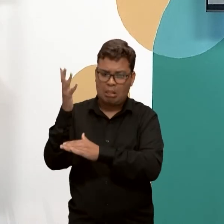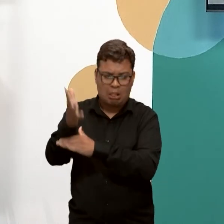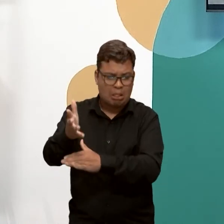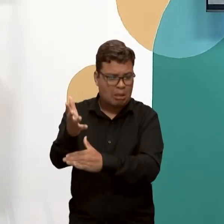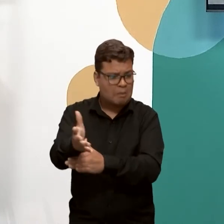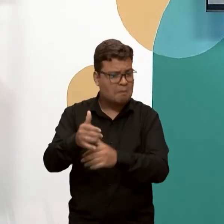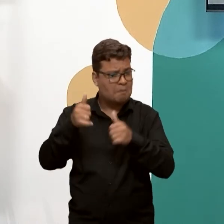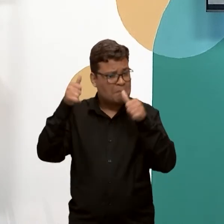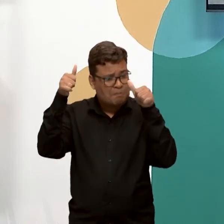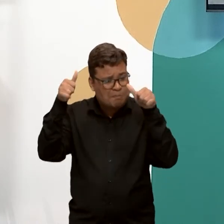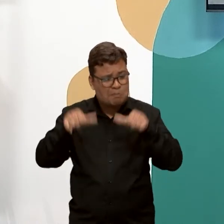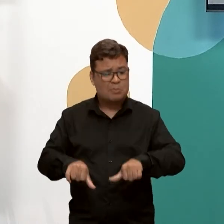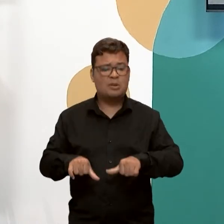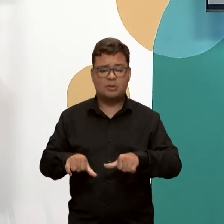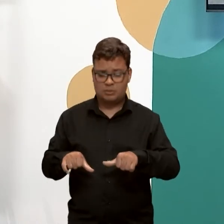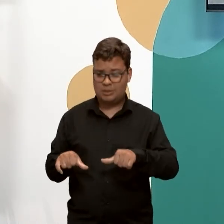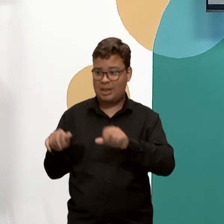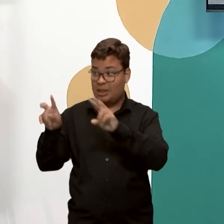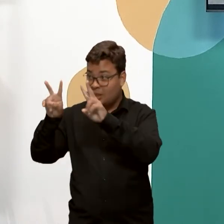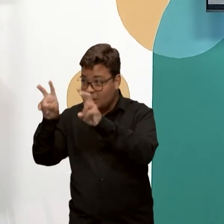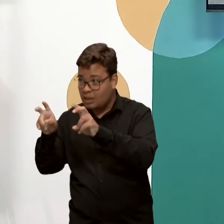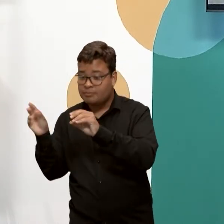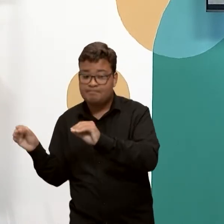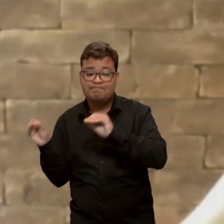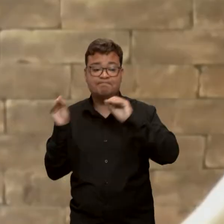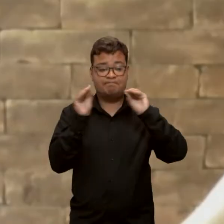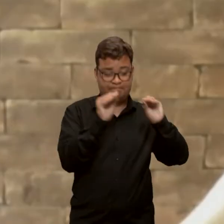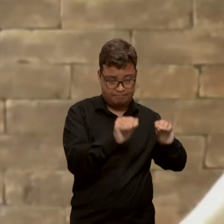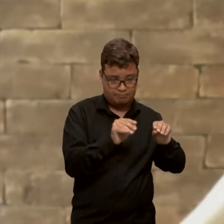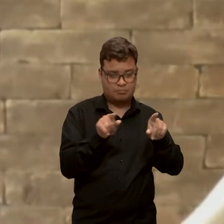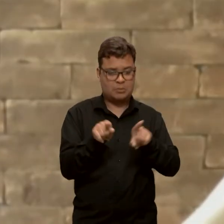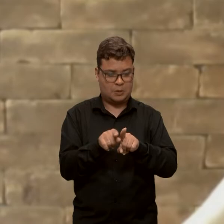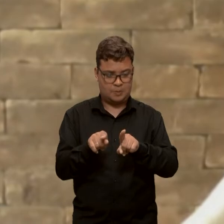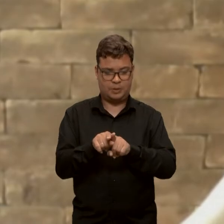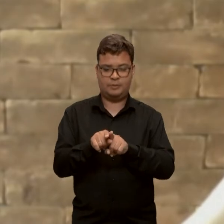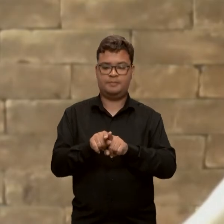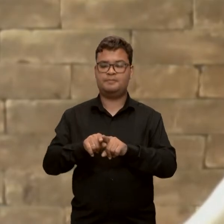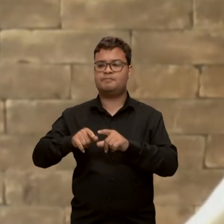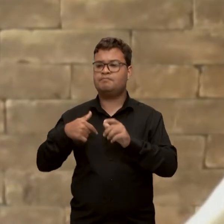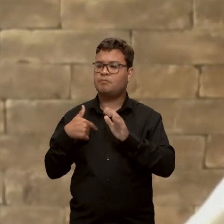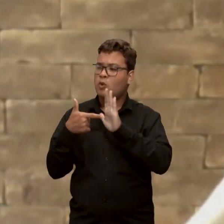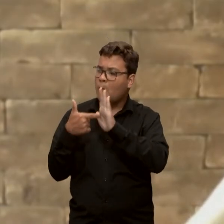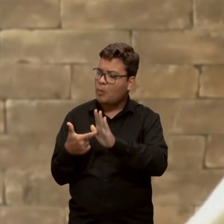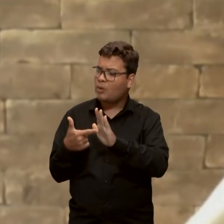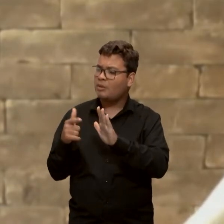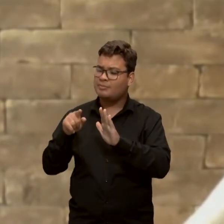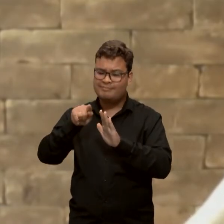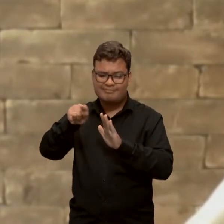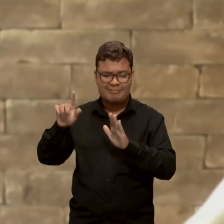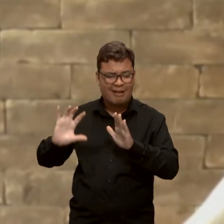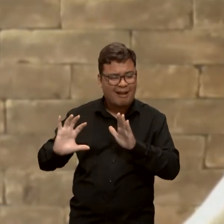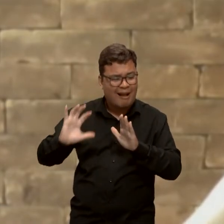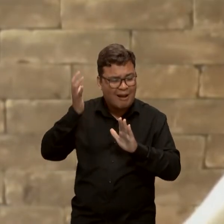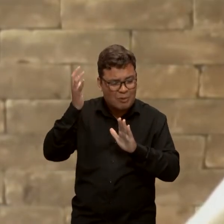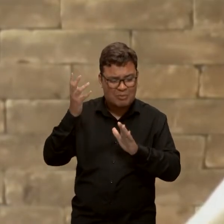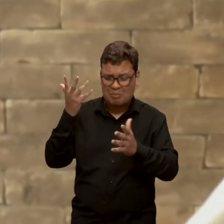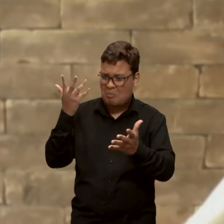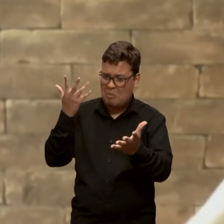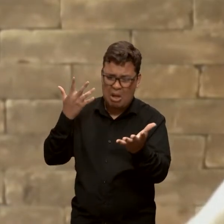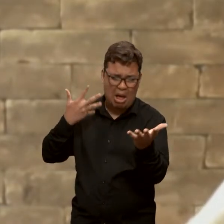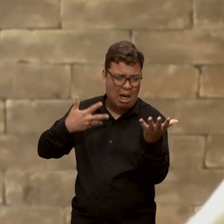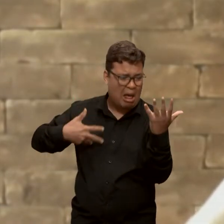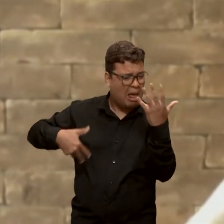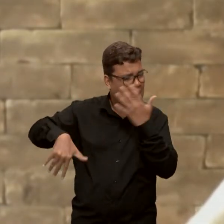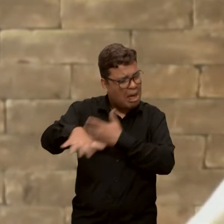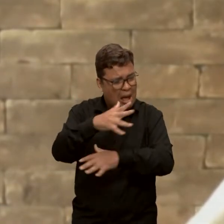inclusive, e aí eu quis fazer questão de colocar isso nos meus vídeos, queria mostrar como que tudo isso estava sendo usado, todo o caos estava sendo usado,